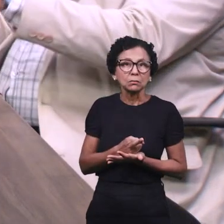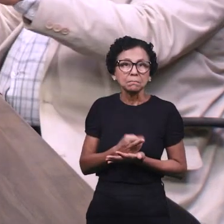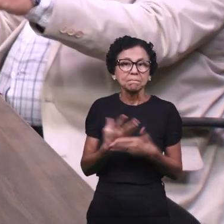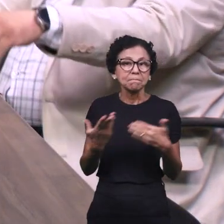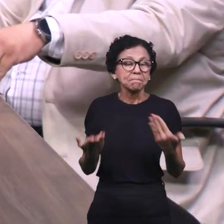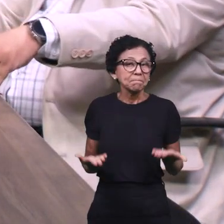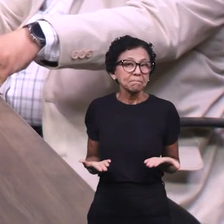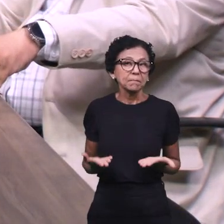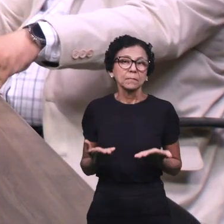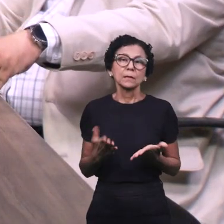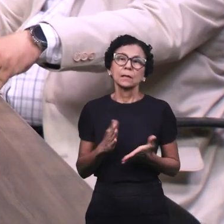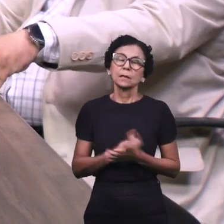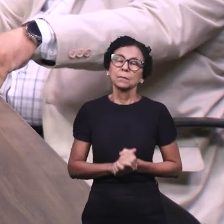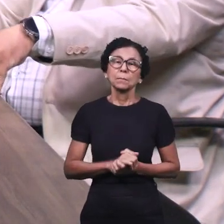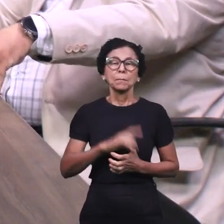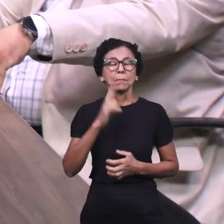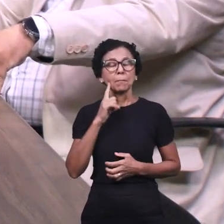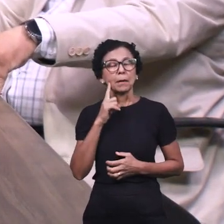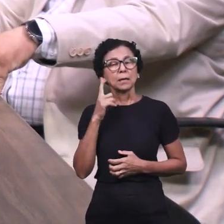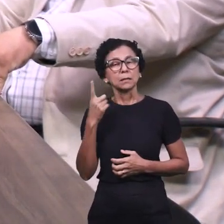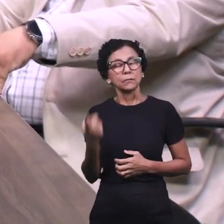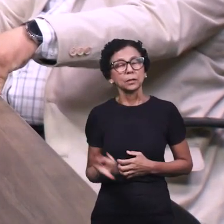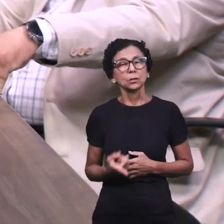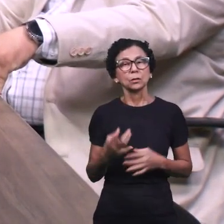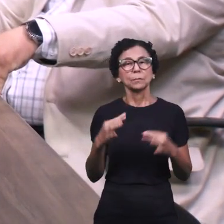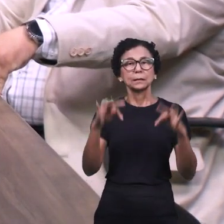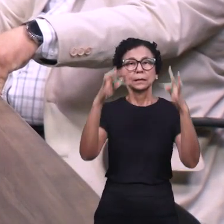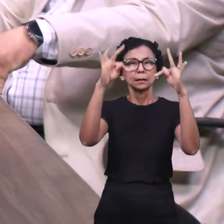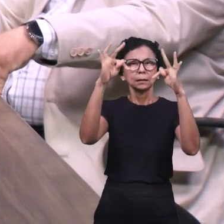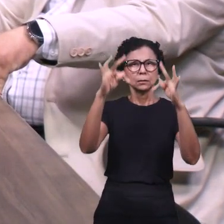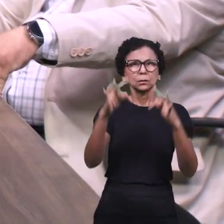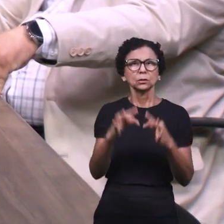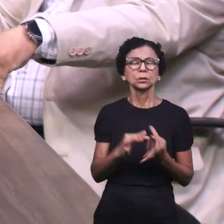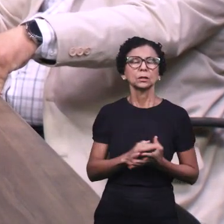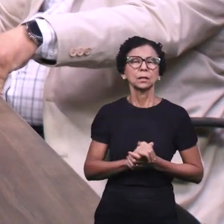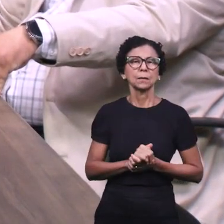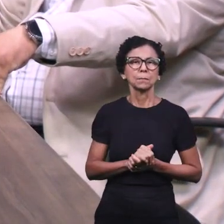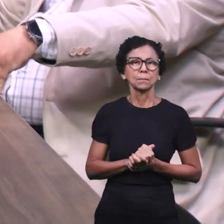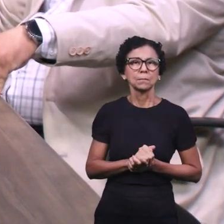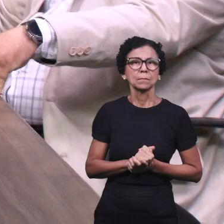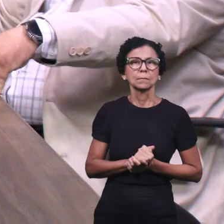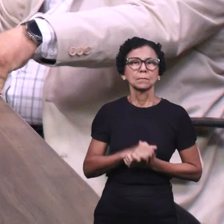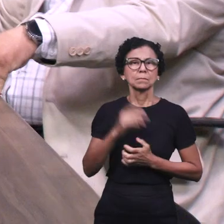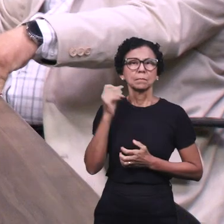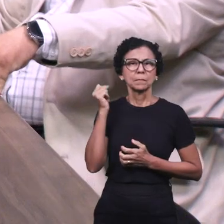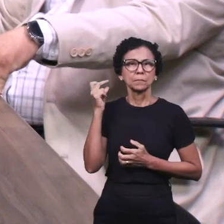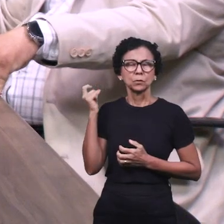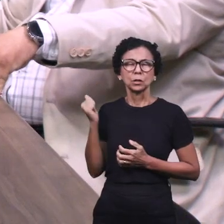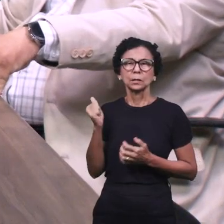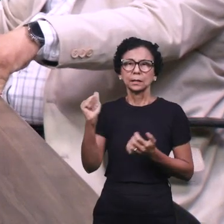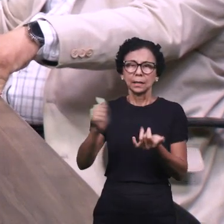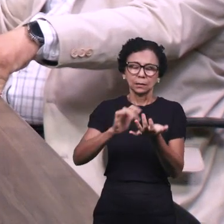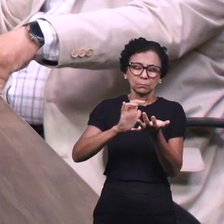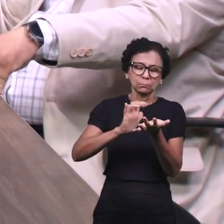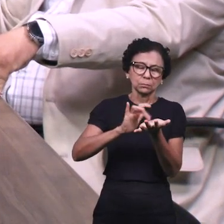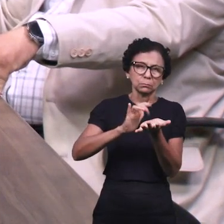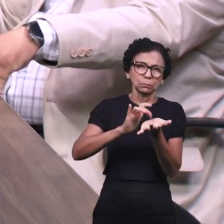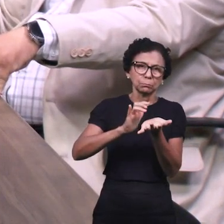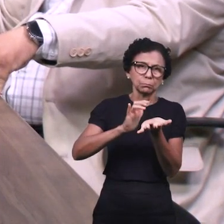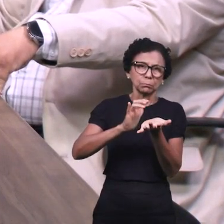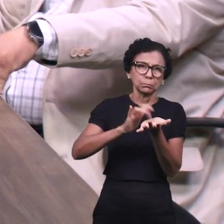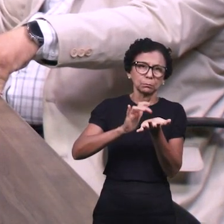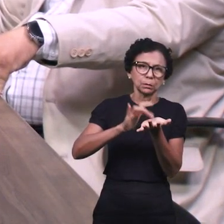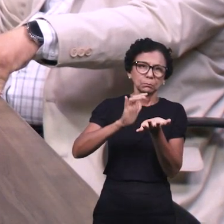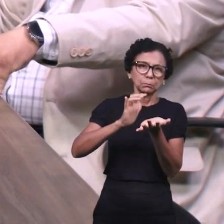como base o evento de Carrington, que era uma tecnologia muito inferior do telégrafo, e tomamos como base também um evento que aconteceu em